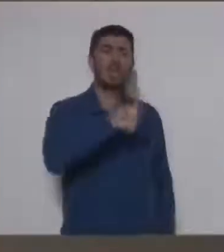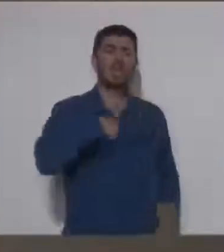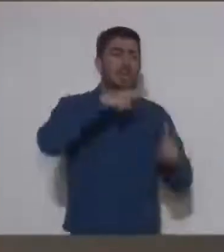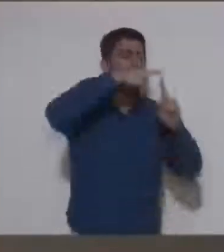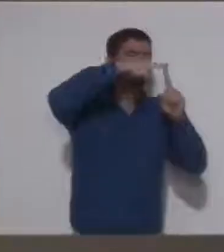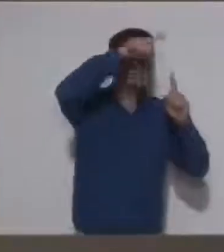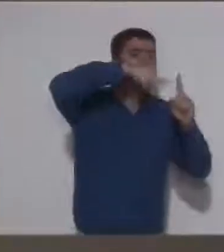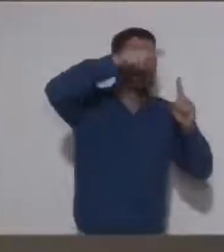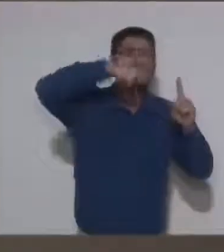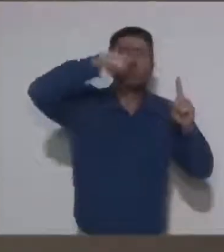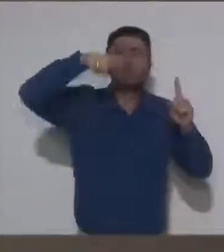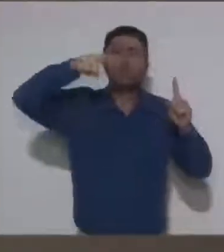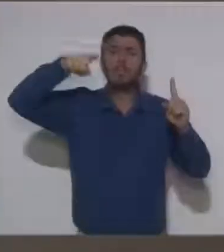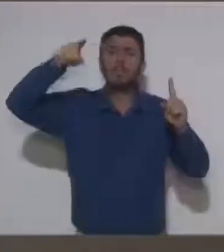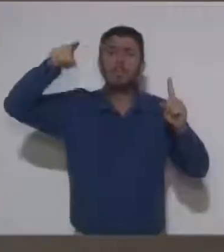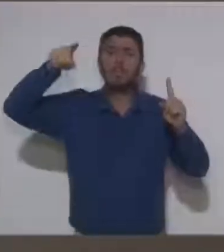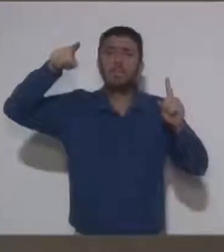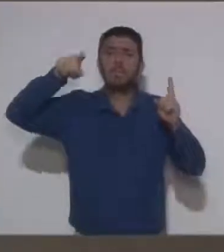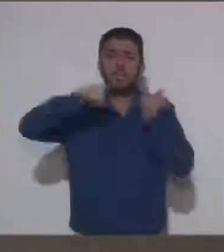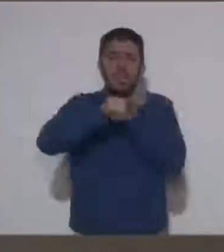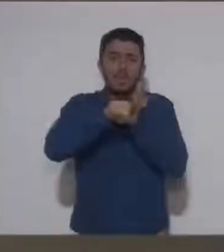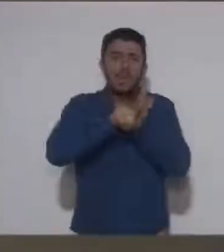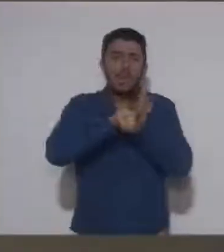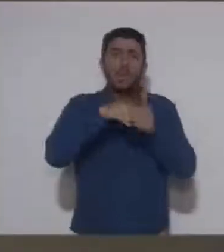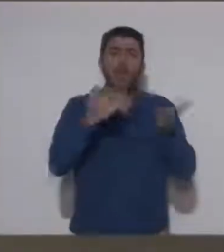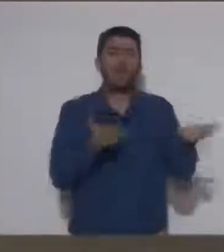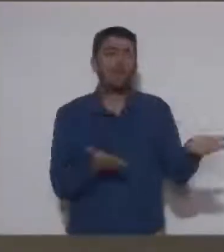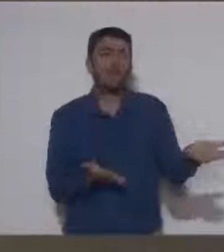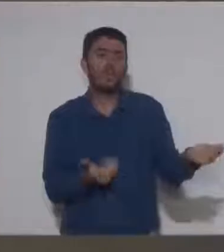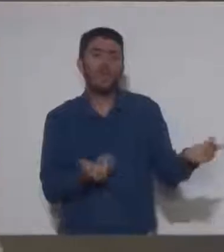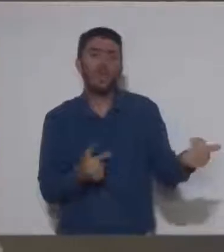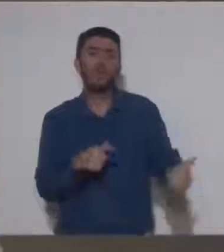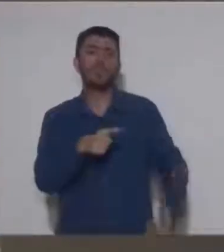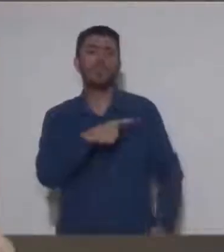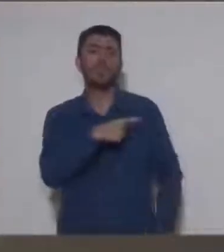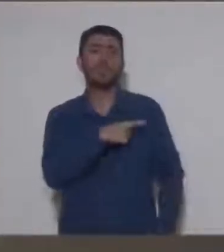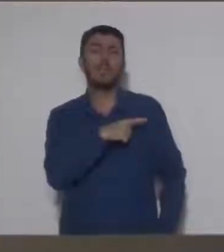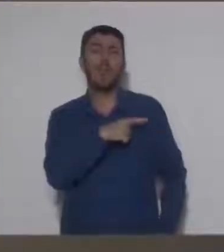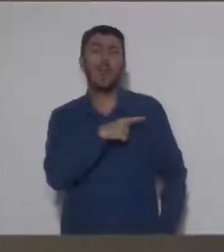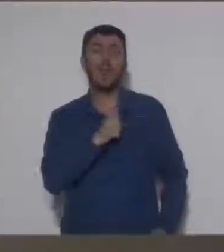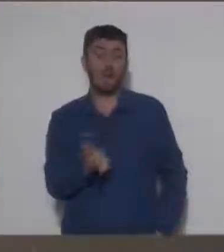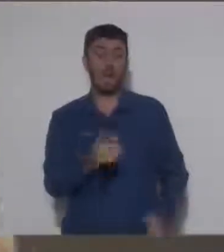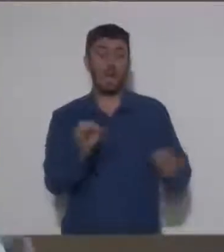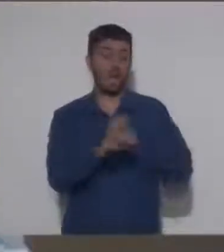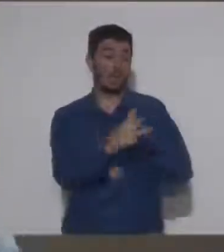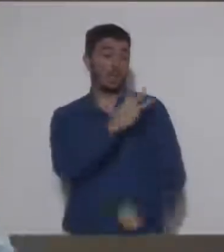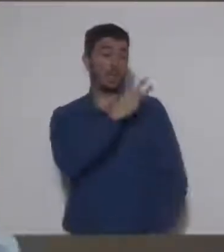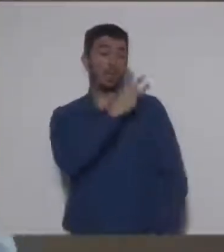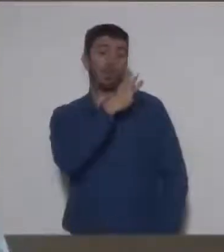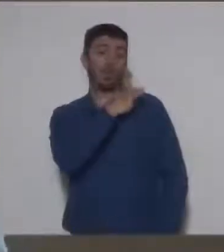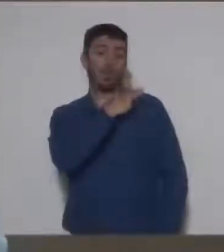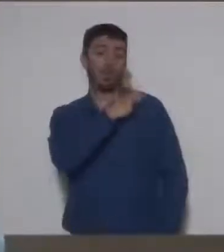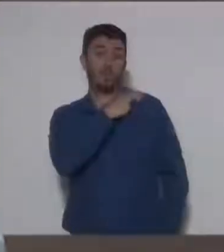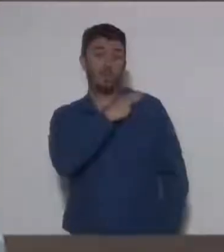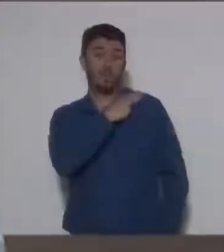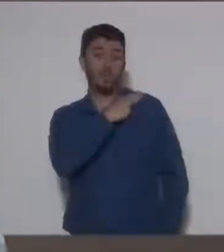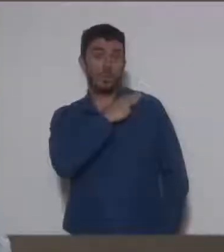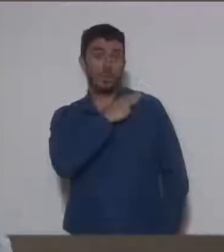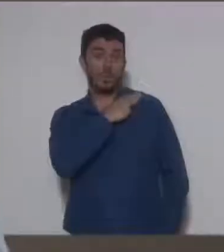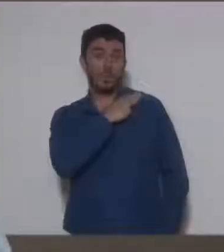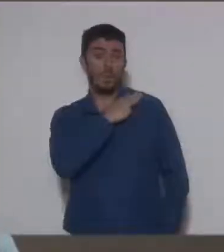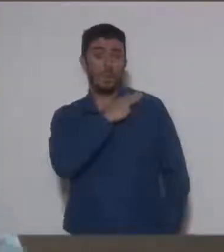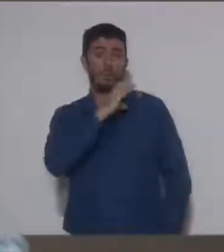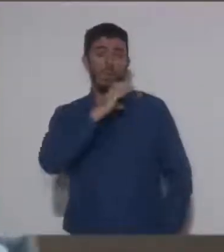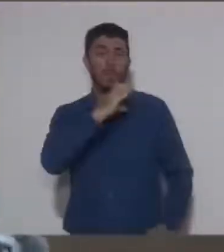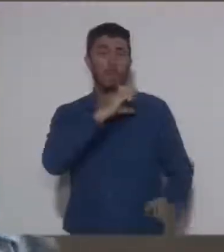gente, de fato, tem um jovem com uma expectativa de vida ali de sair do ensino médio e buscar um ensino superior. E aí eu trago um outro dado